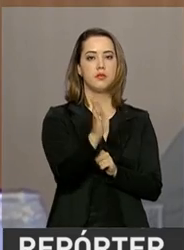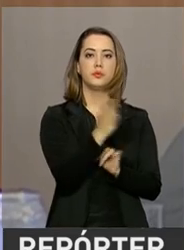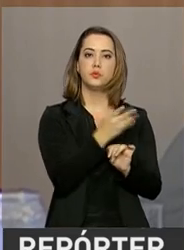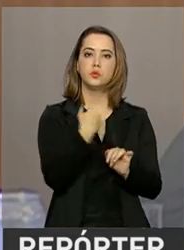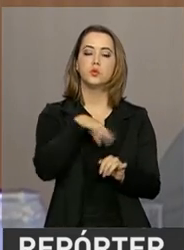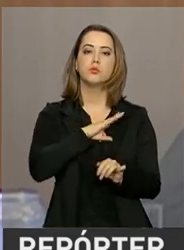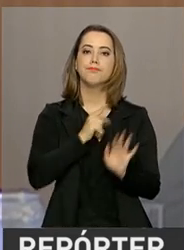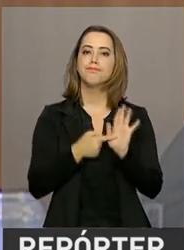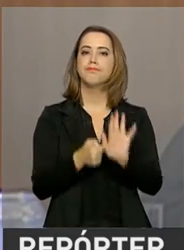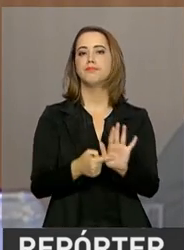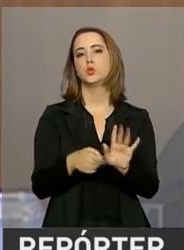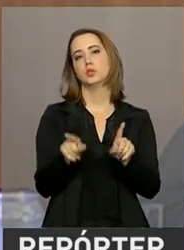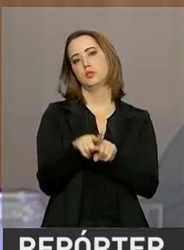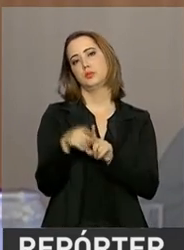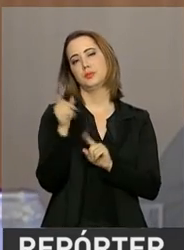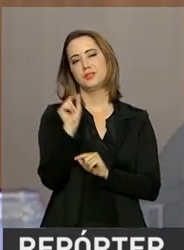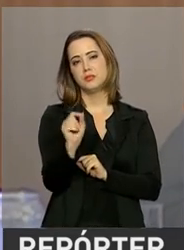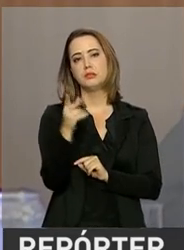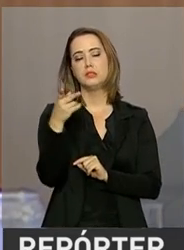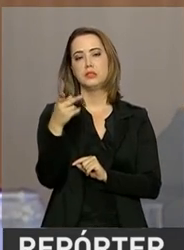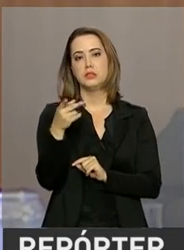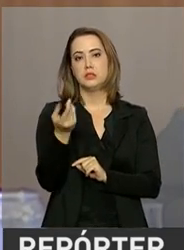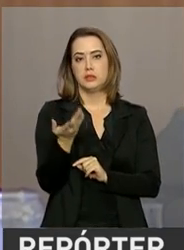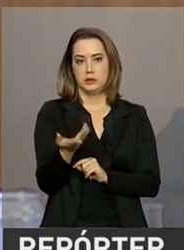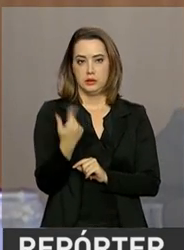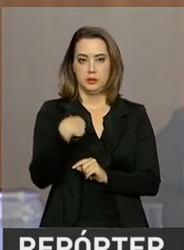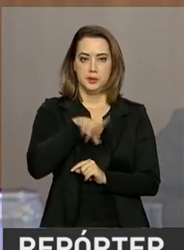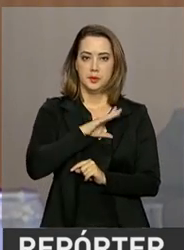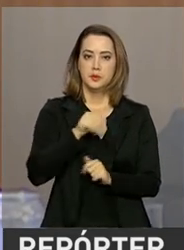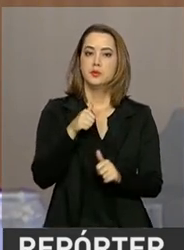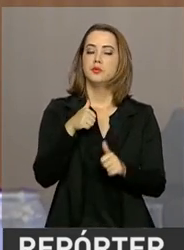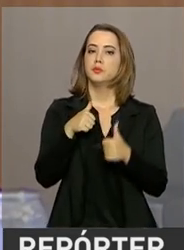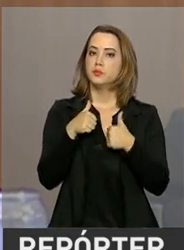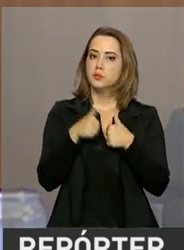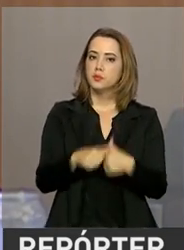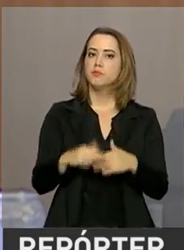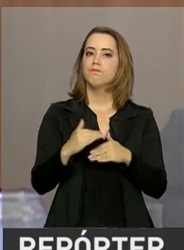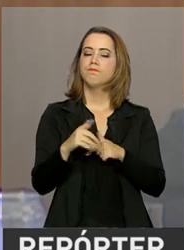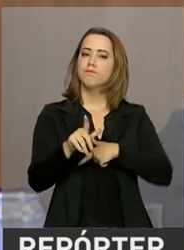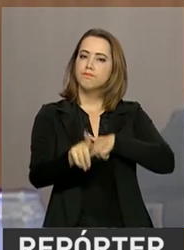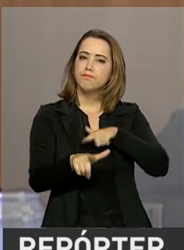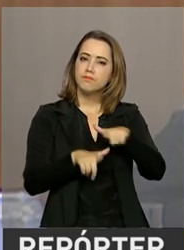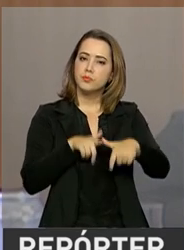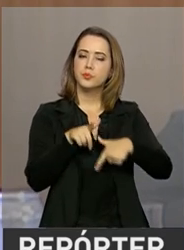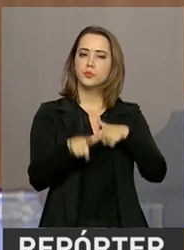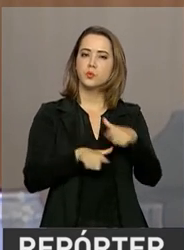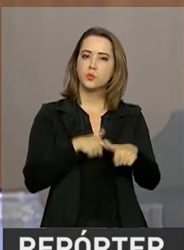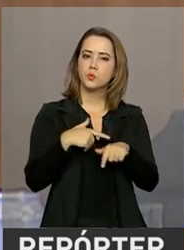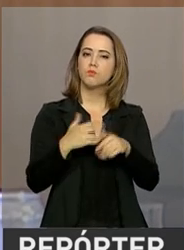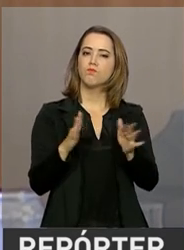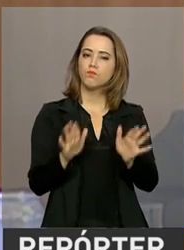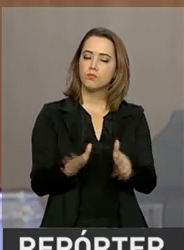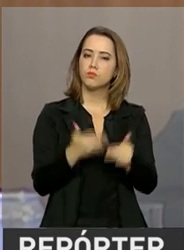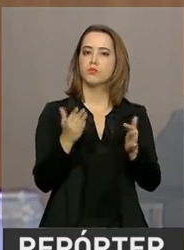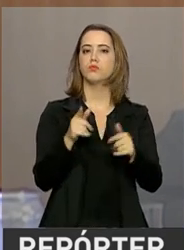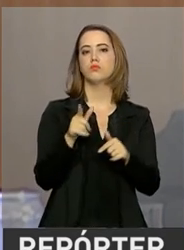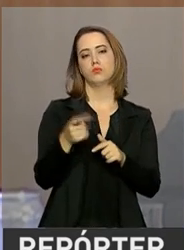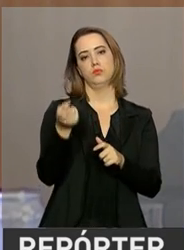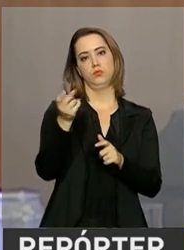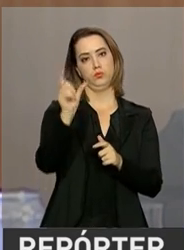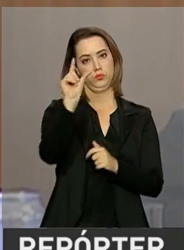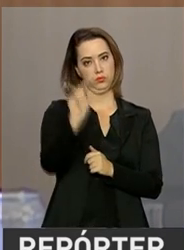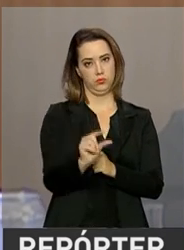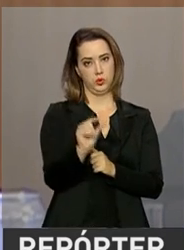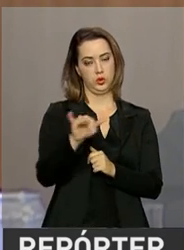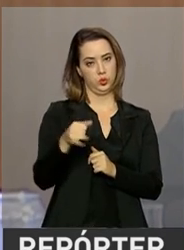tá sendo colocado é o seguinte estamos criando condições para a redução da taxa